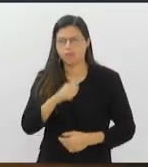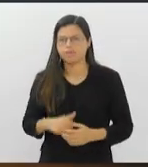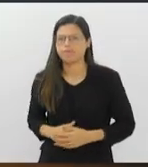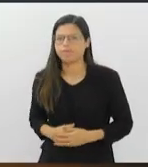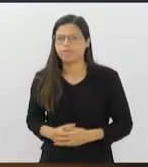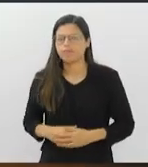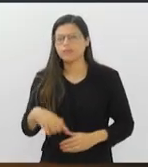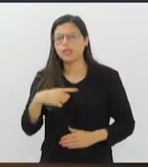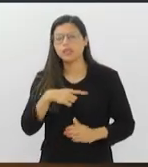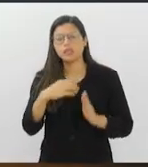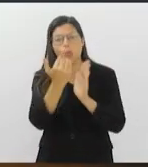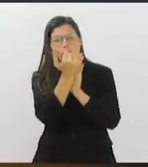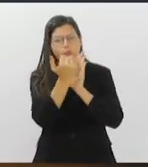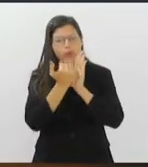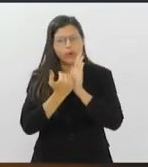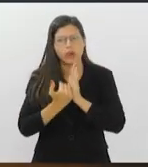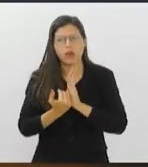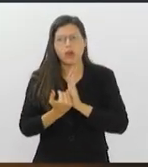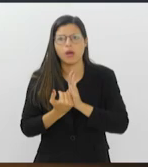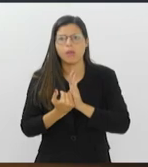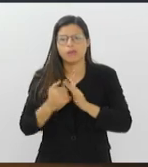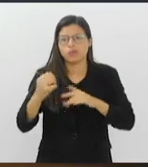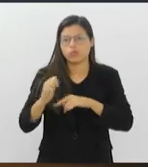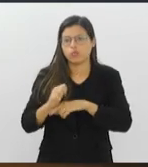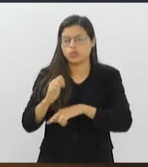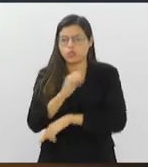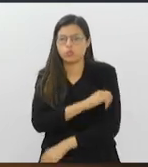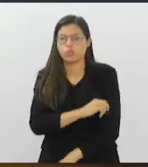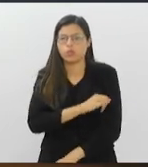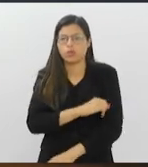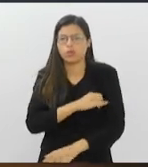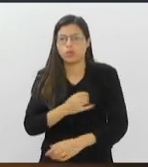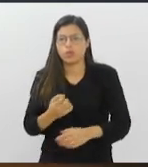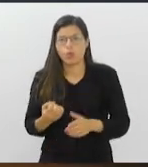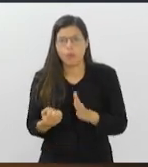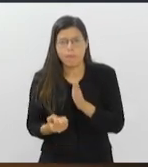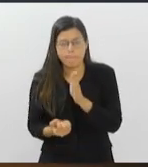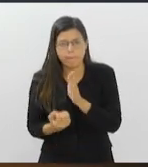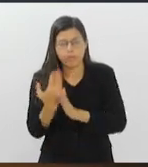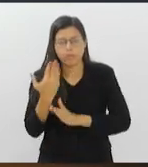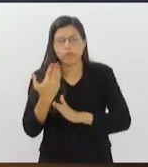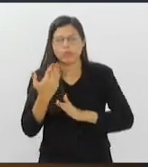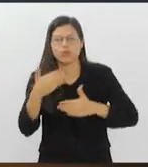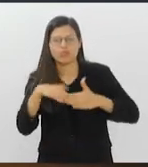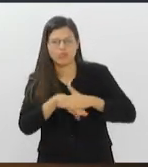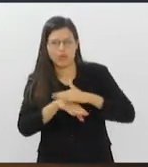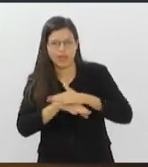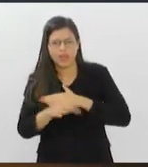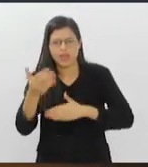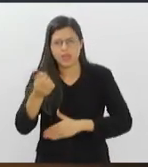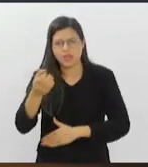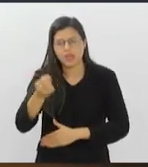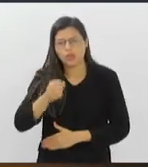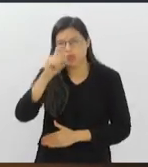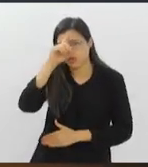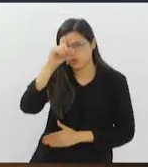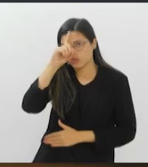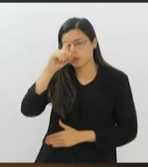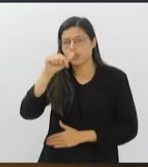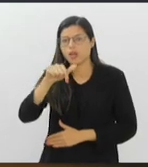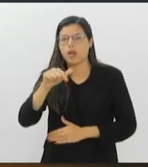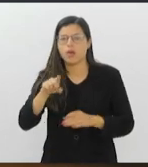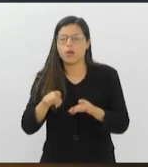Ter um programa instituído no estado do Rio de Janeiro para a produção de bancos de leite nos hospitais e maternidades é central.